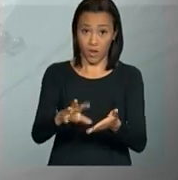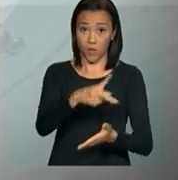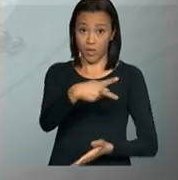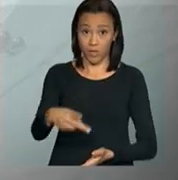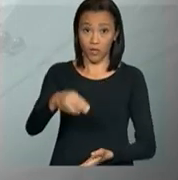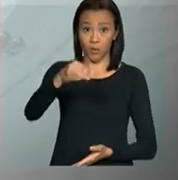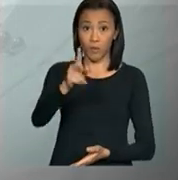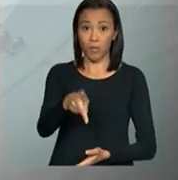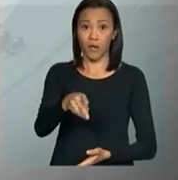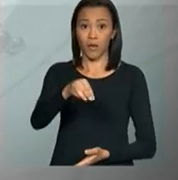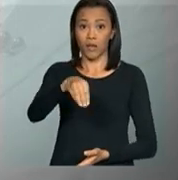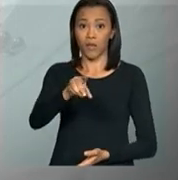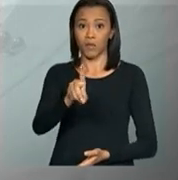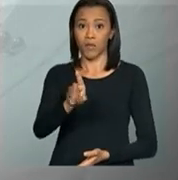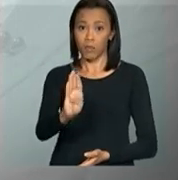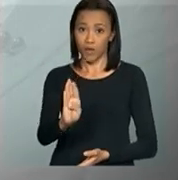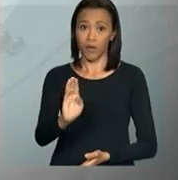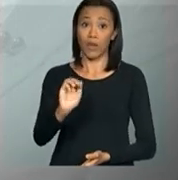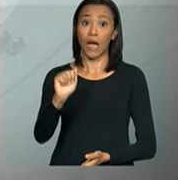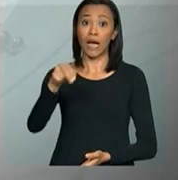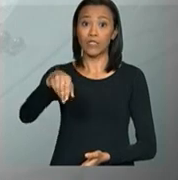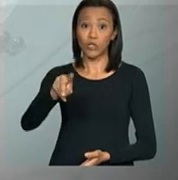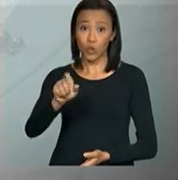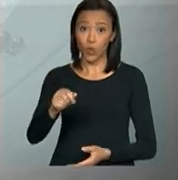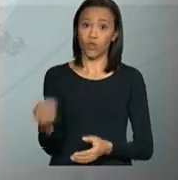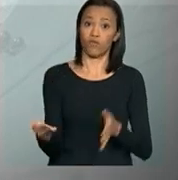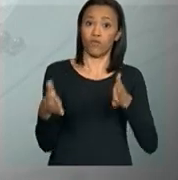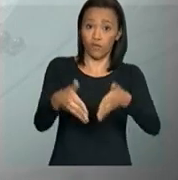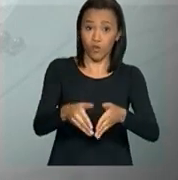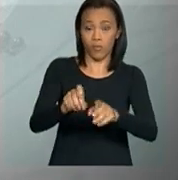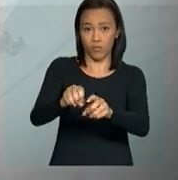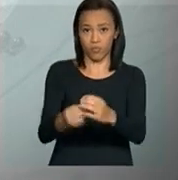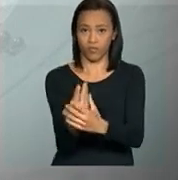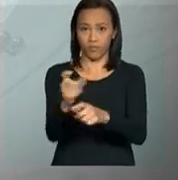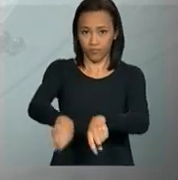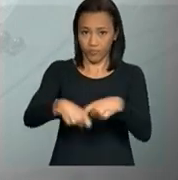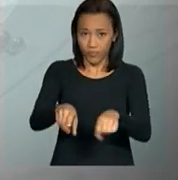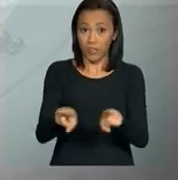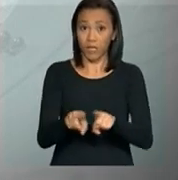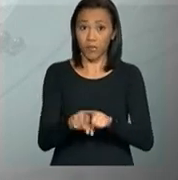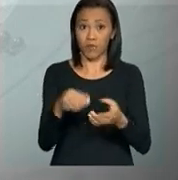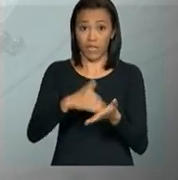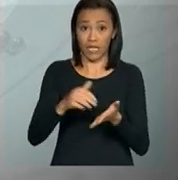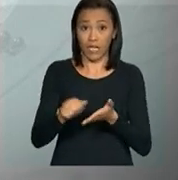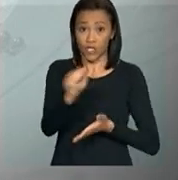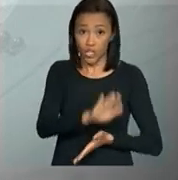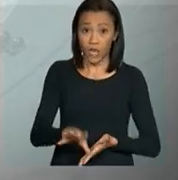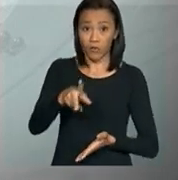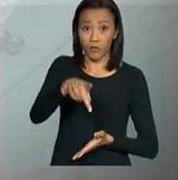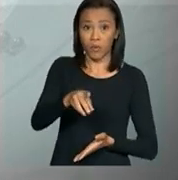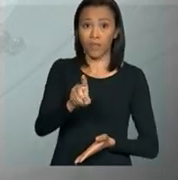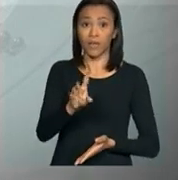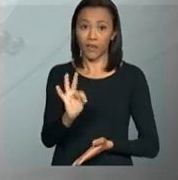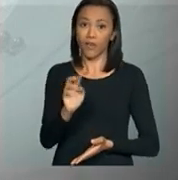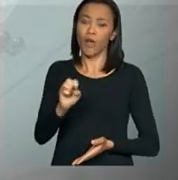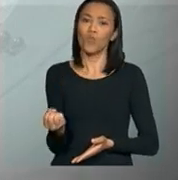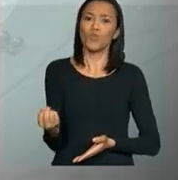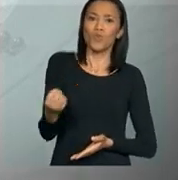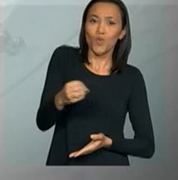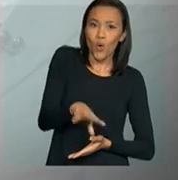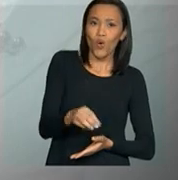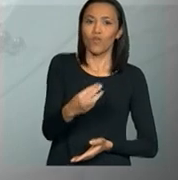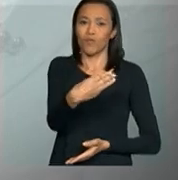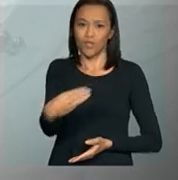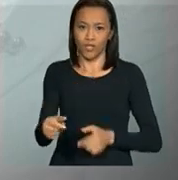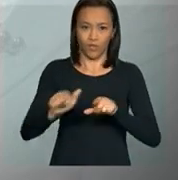PMDB em Minas Gerais Antônio Andrade foi para o Ministério da Agricultura e o secretário Geral do PDT Manuel Dias é um novo Ministro do trabalho